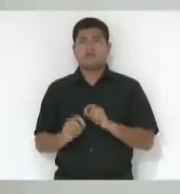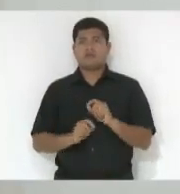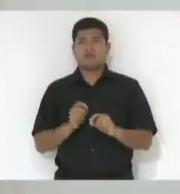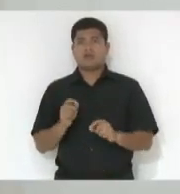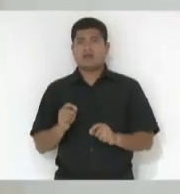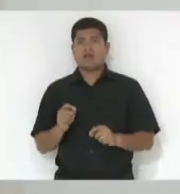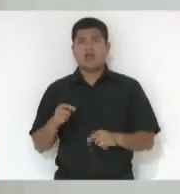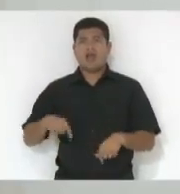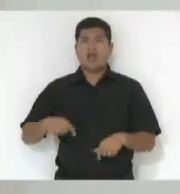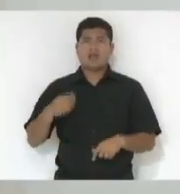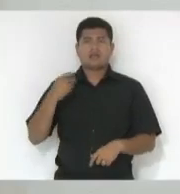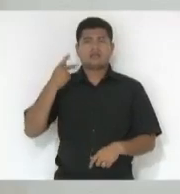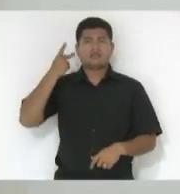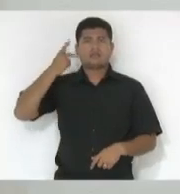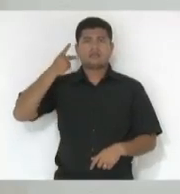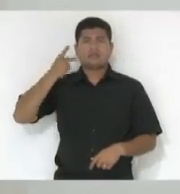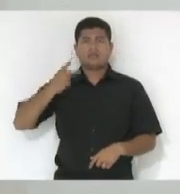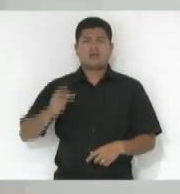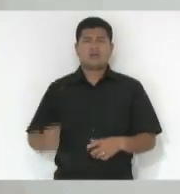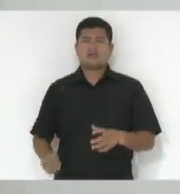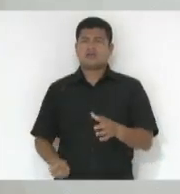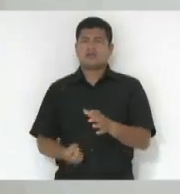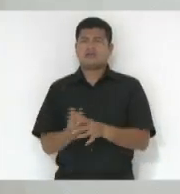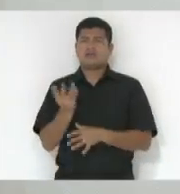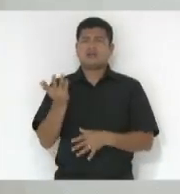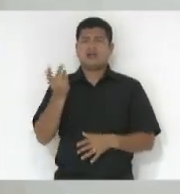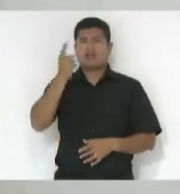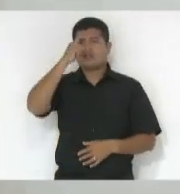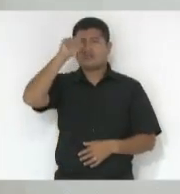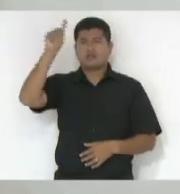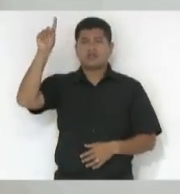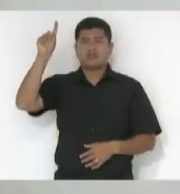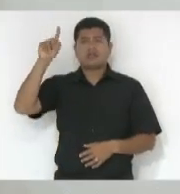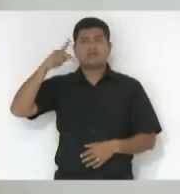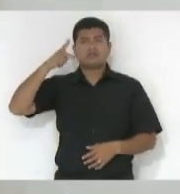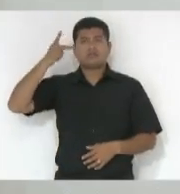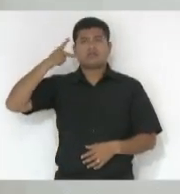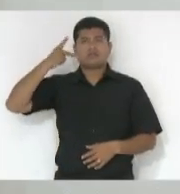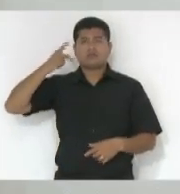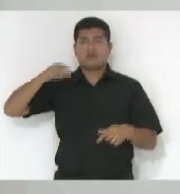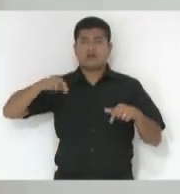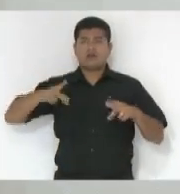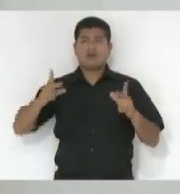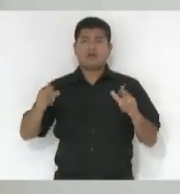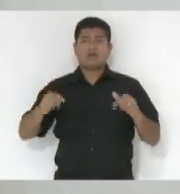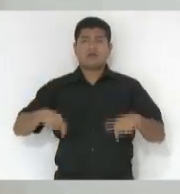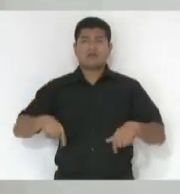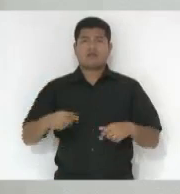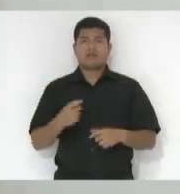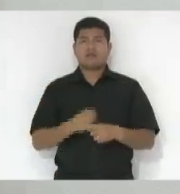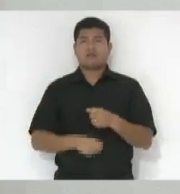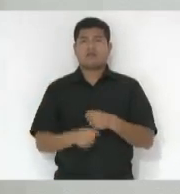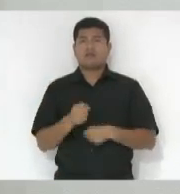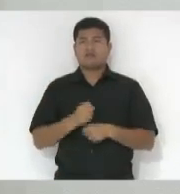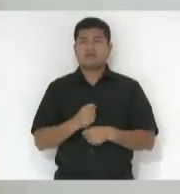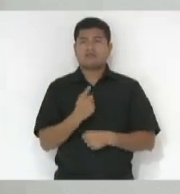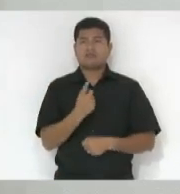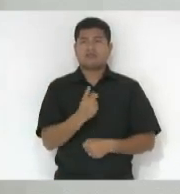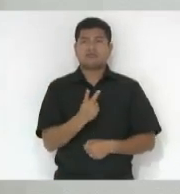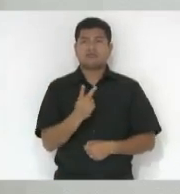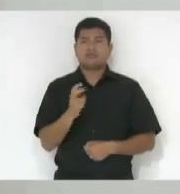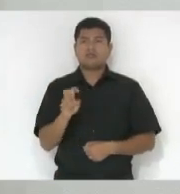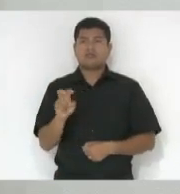parlamento, da onde nasceu a ideia de um parlamento como esse. Em 1215, os